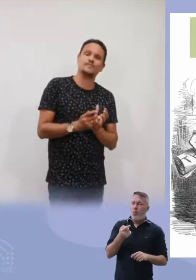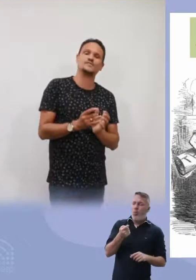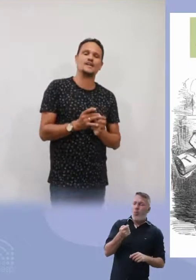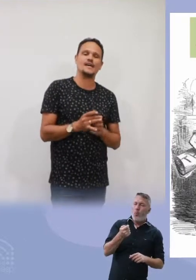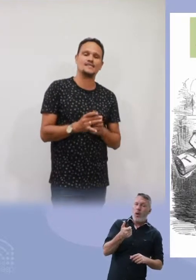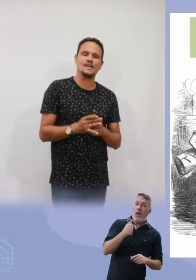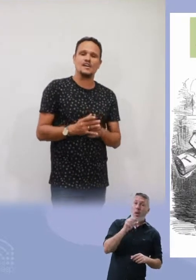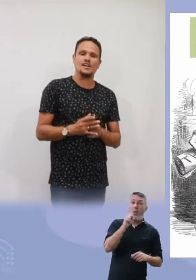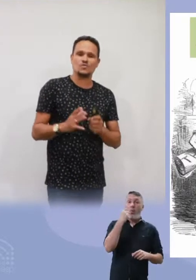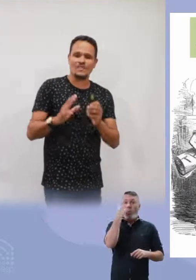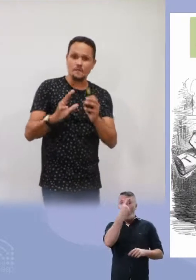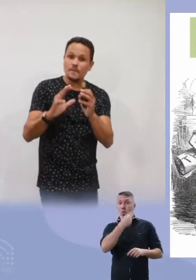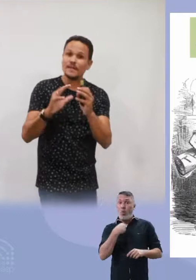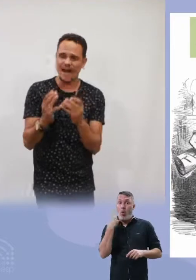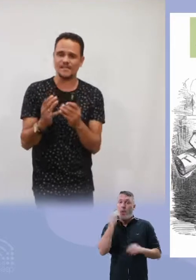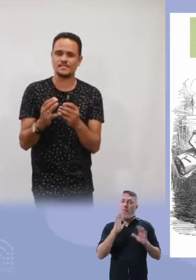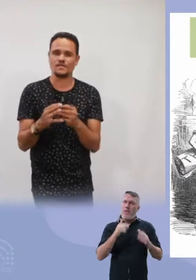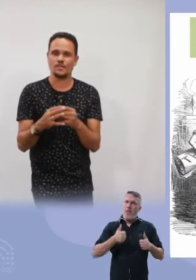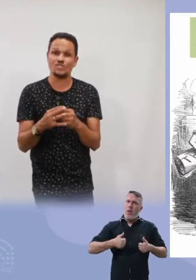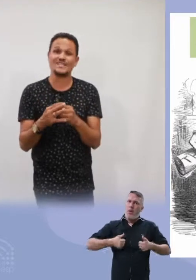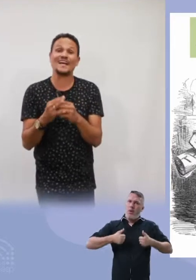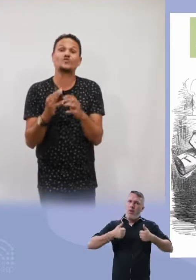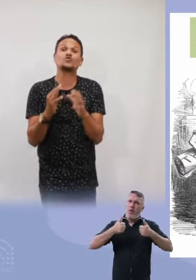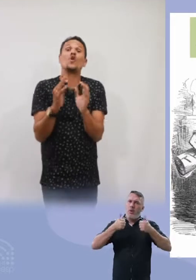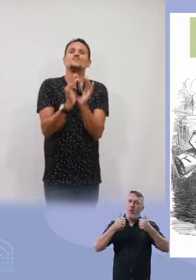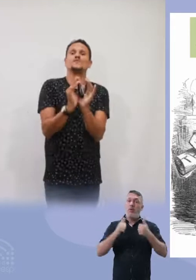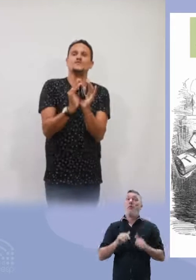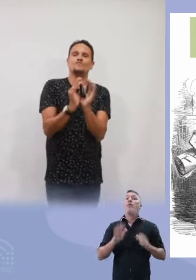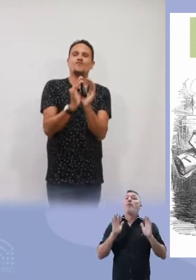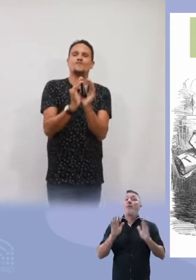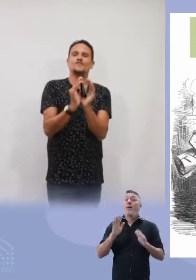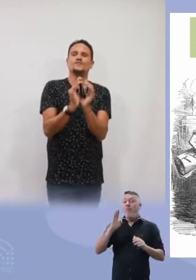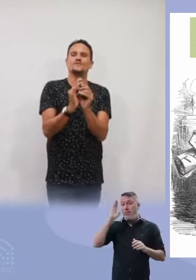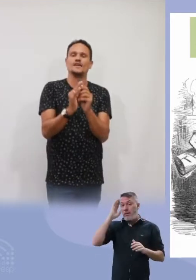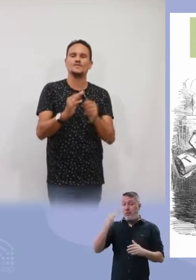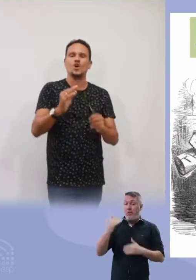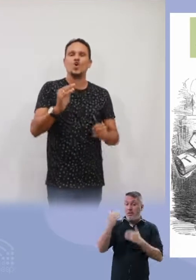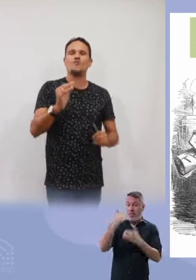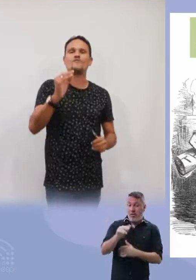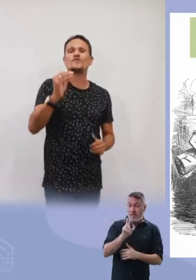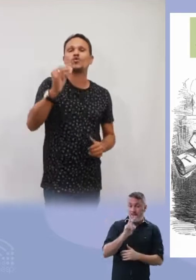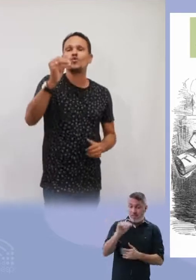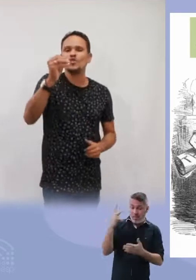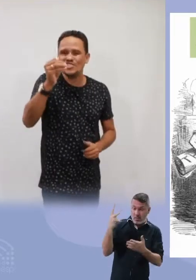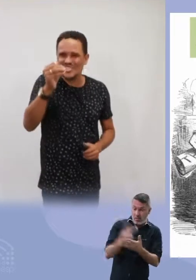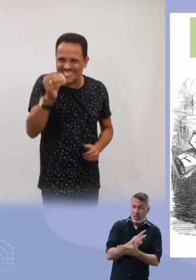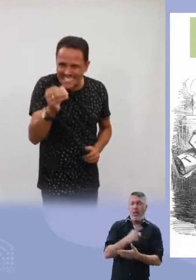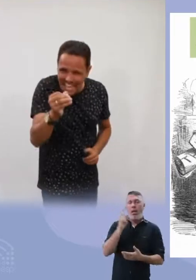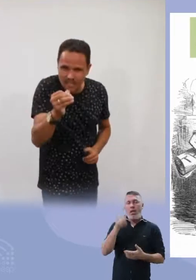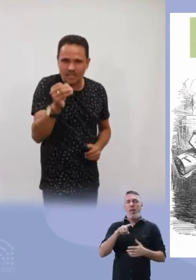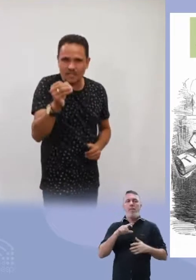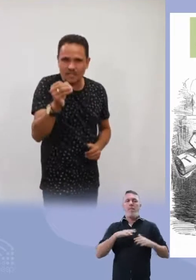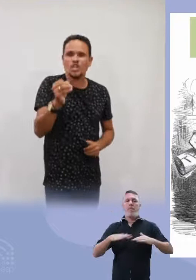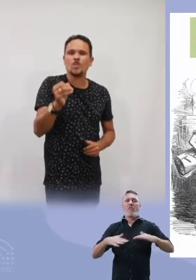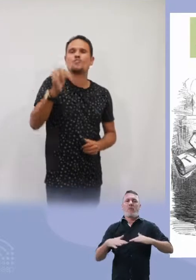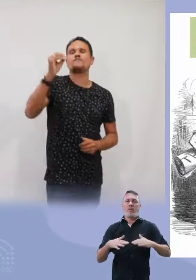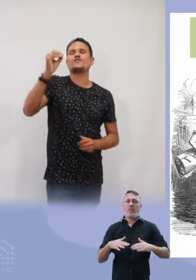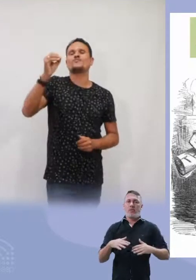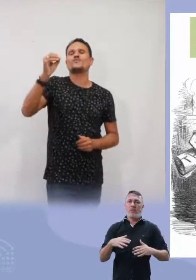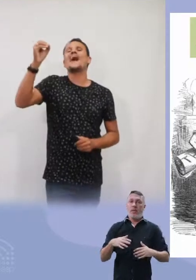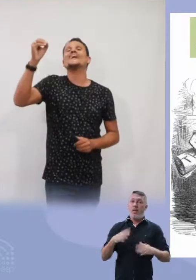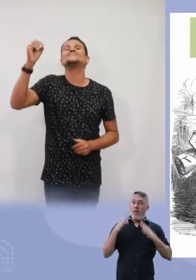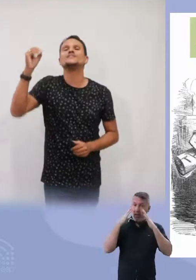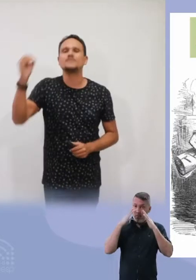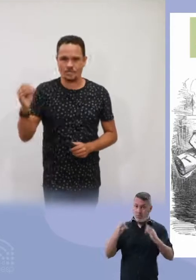destacar para vocês são os da primeira fase. Vou destacar 2 movimentos para vocês. O movimento ludista e o